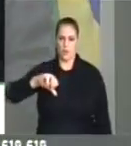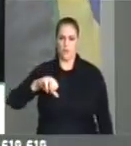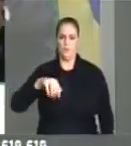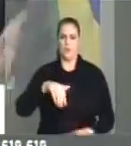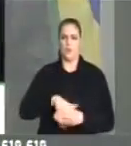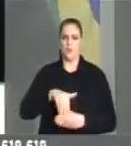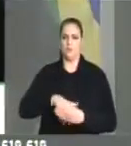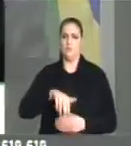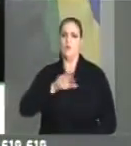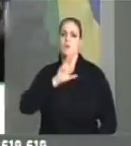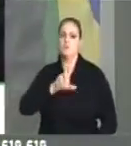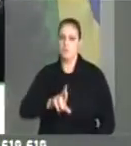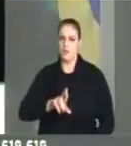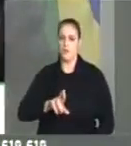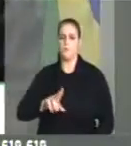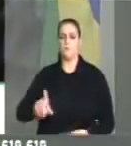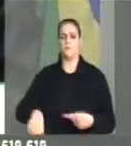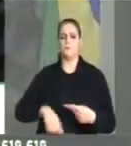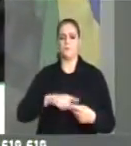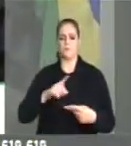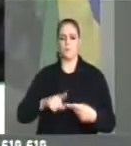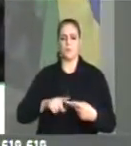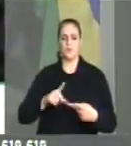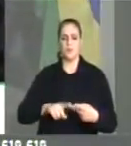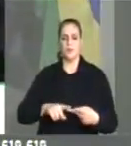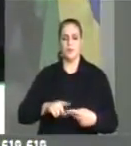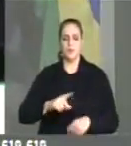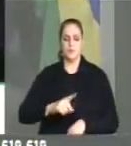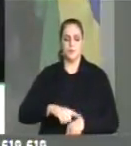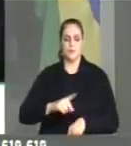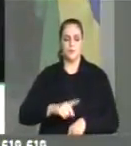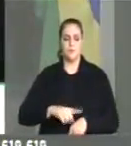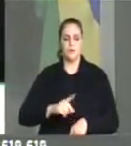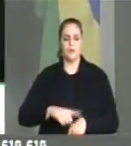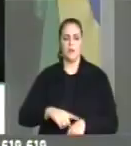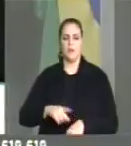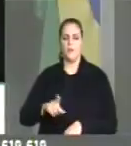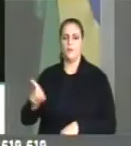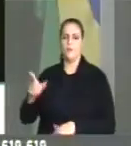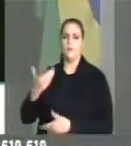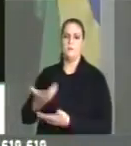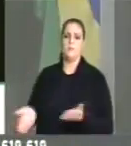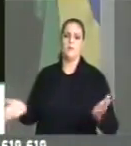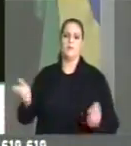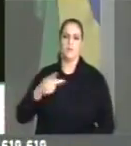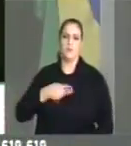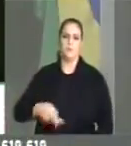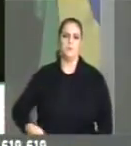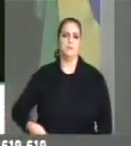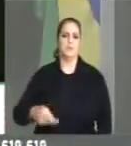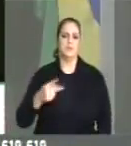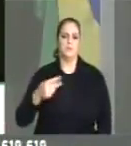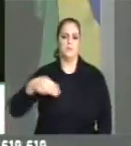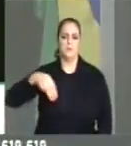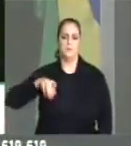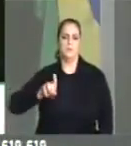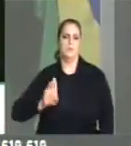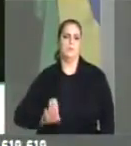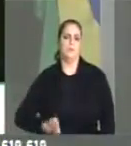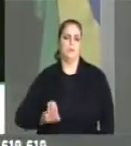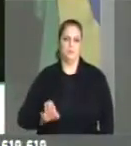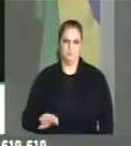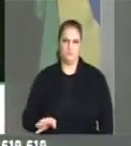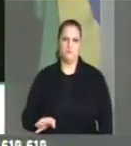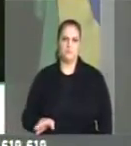e quando ele foi sacado de maneira triste da presidência do PMDB, razão de toda a sua vida.